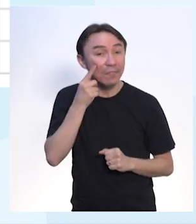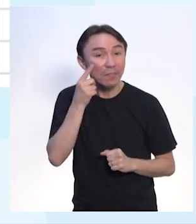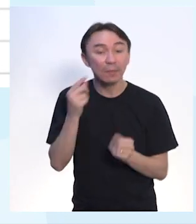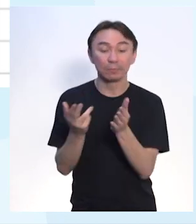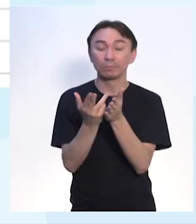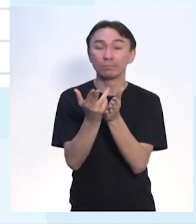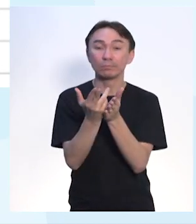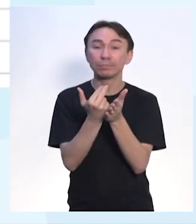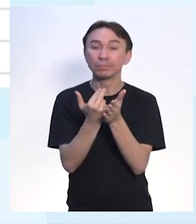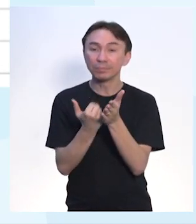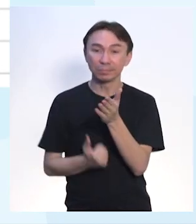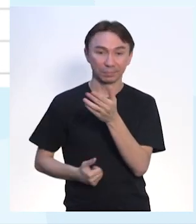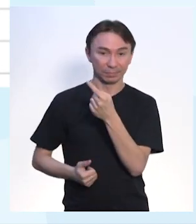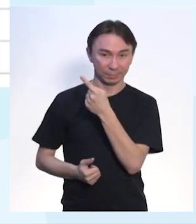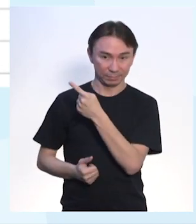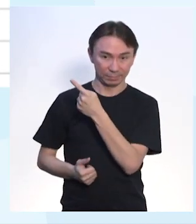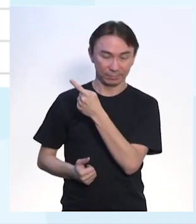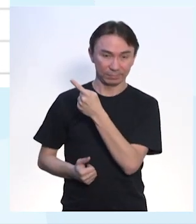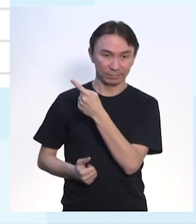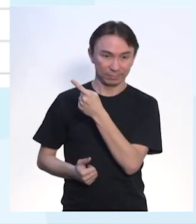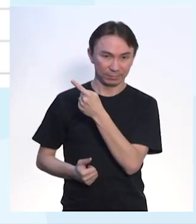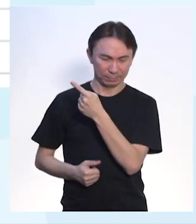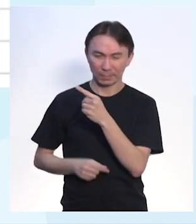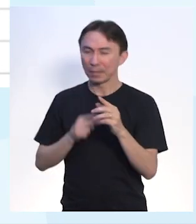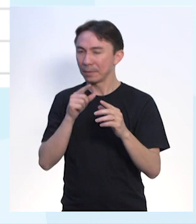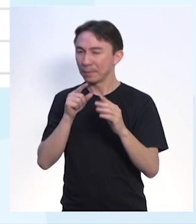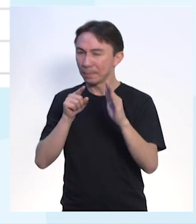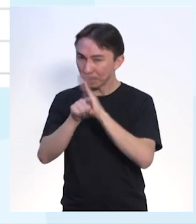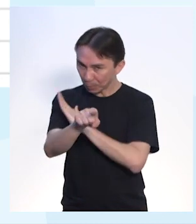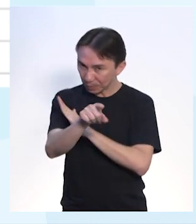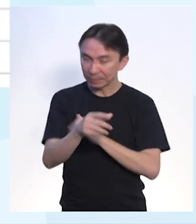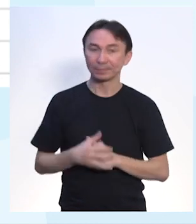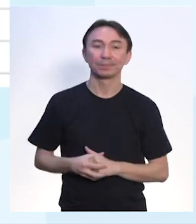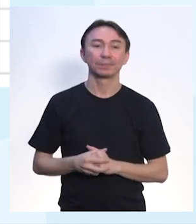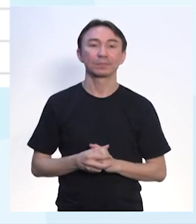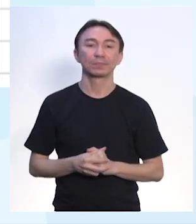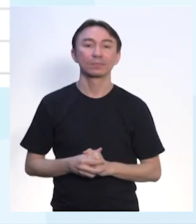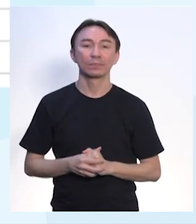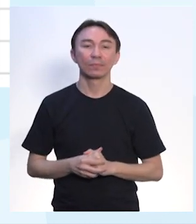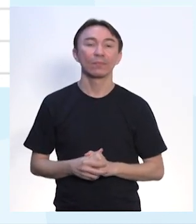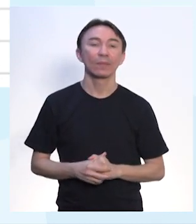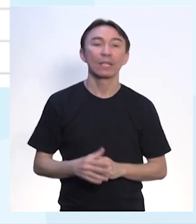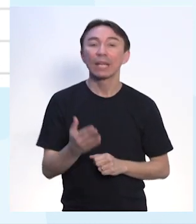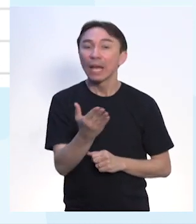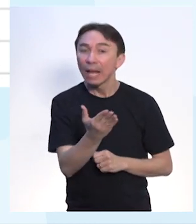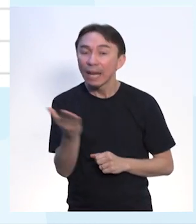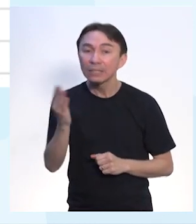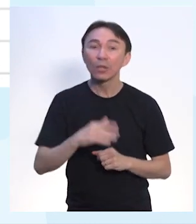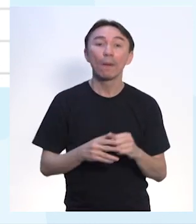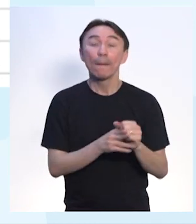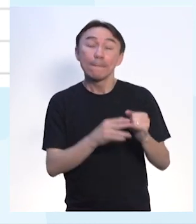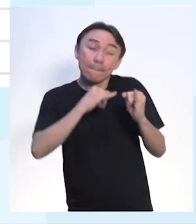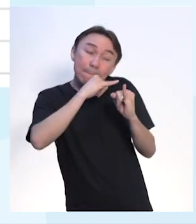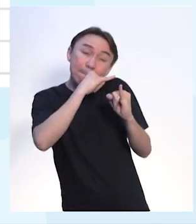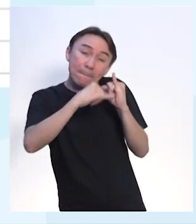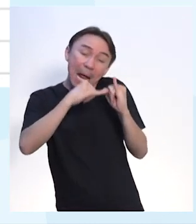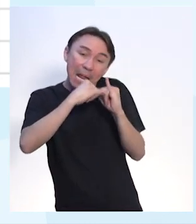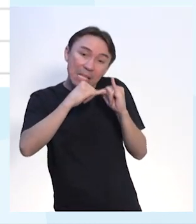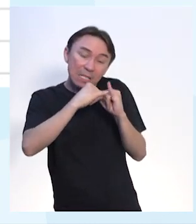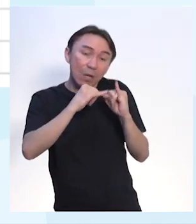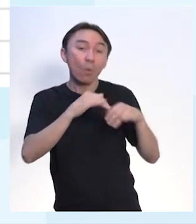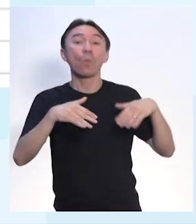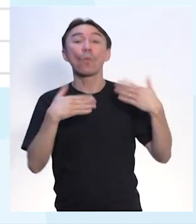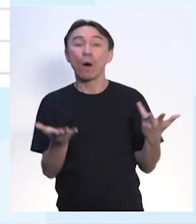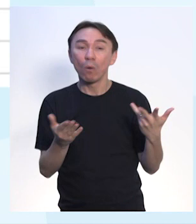seguir e responda ao que se pede. Quais figuras são semelhantes entre si? Então, eu quero